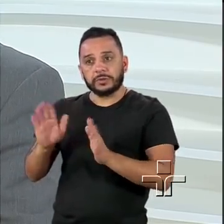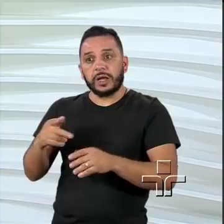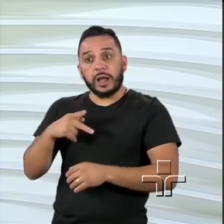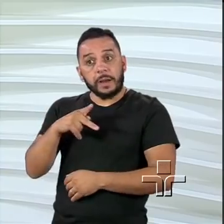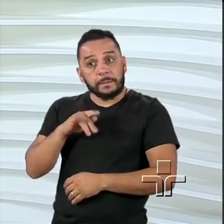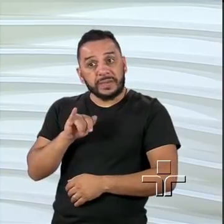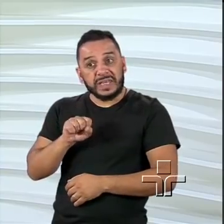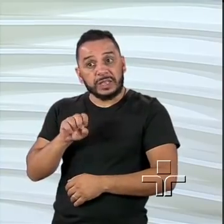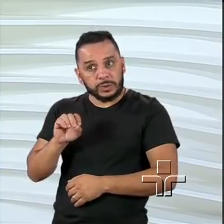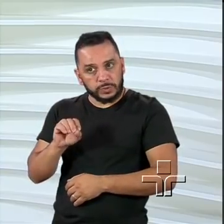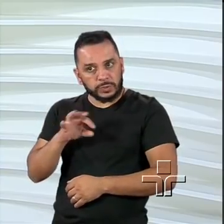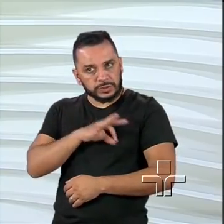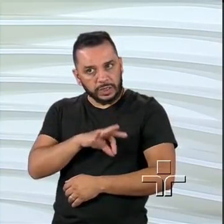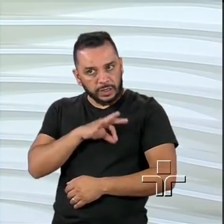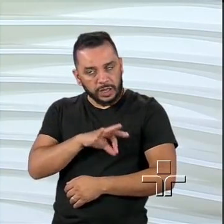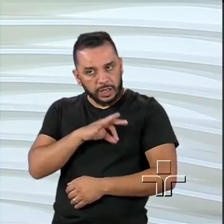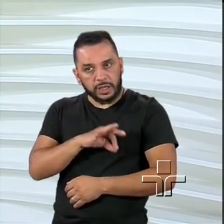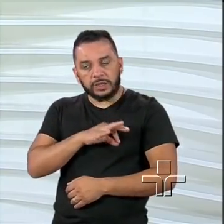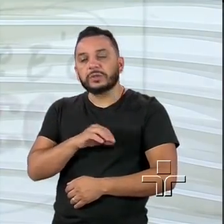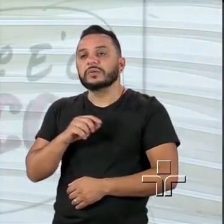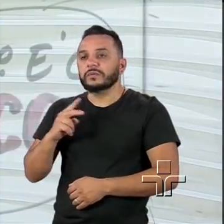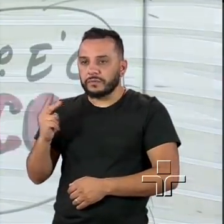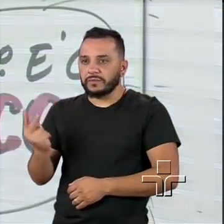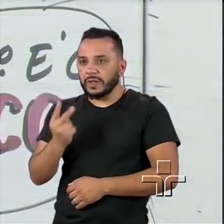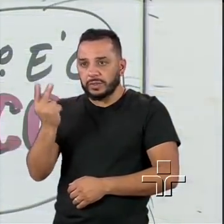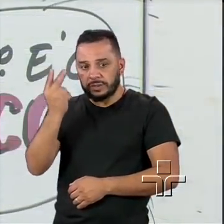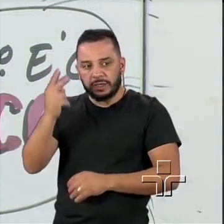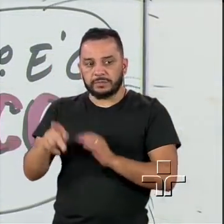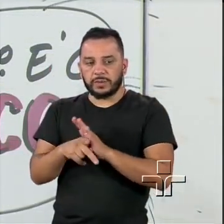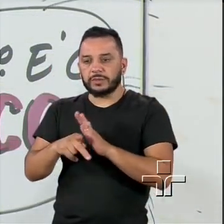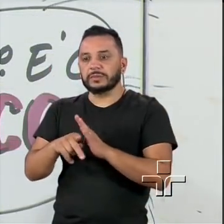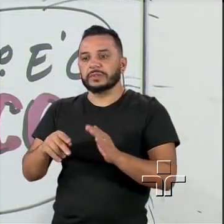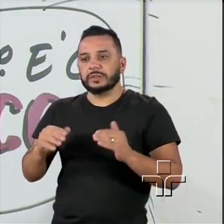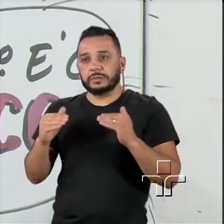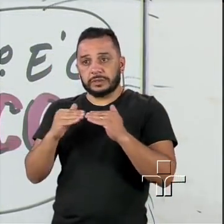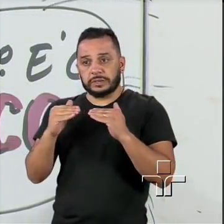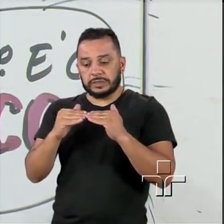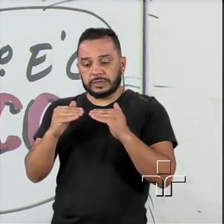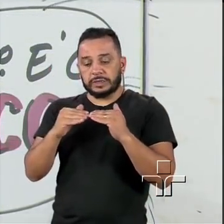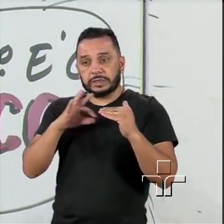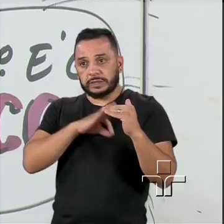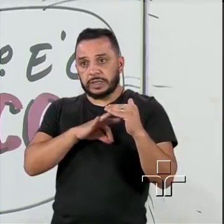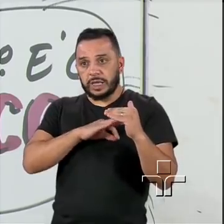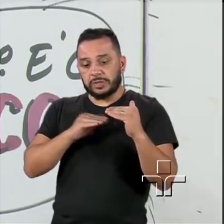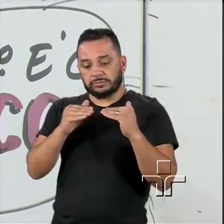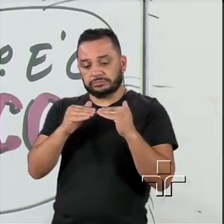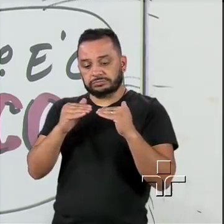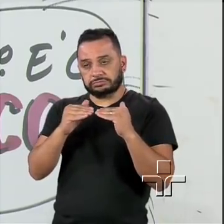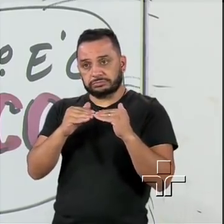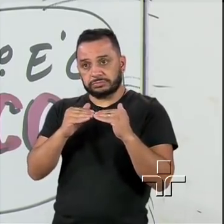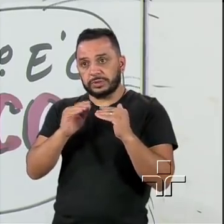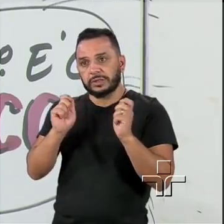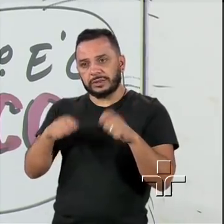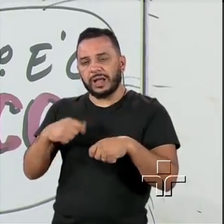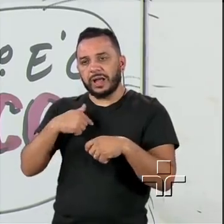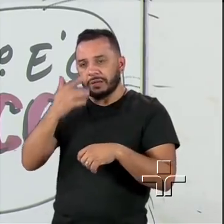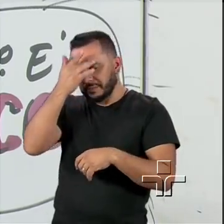né? Valorização das categorias, até para poder aumentar o interesse de